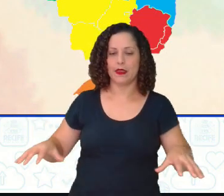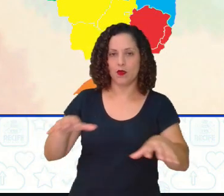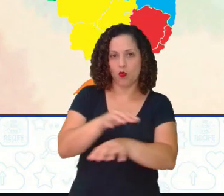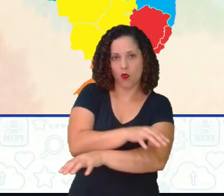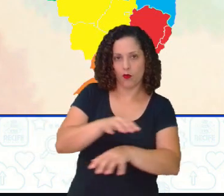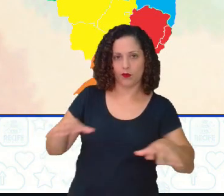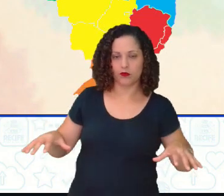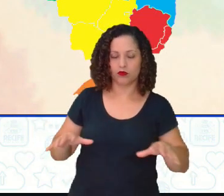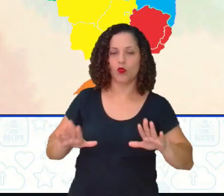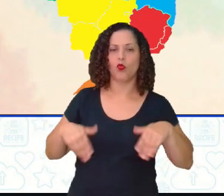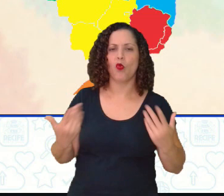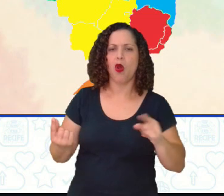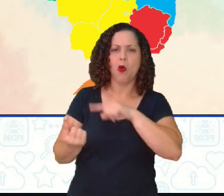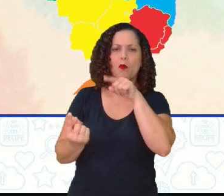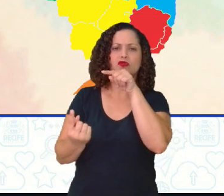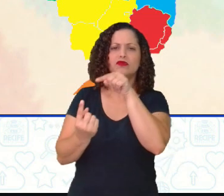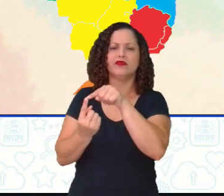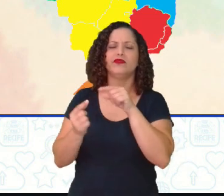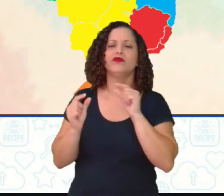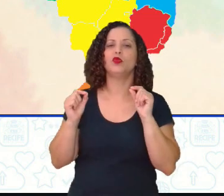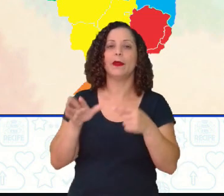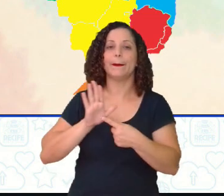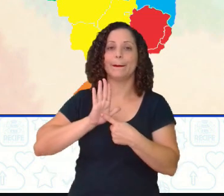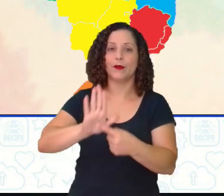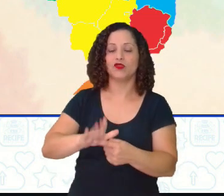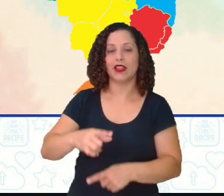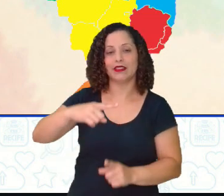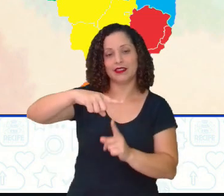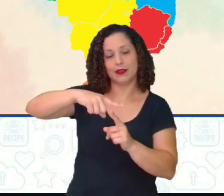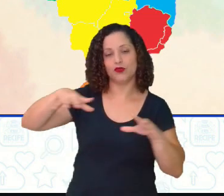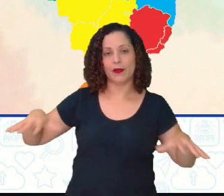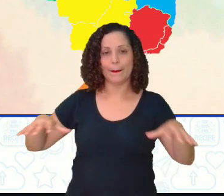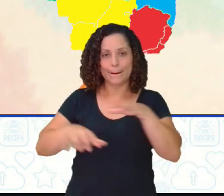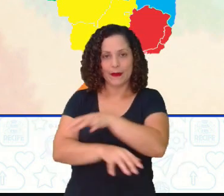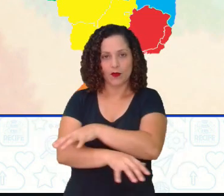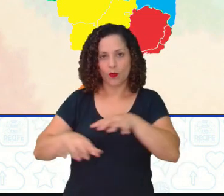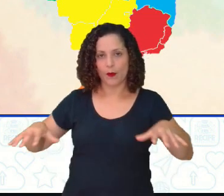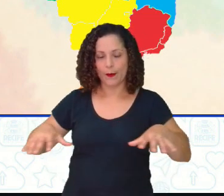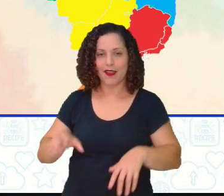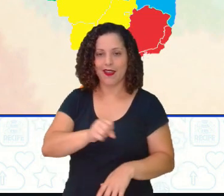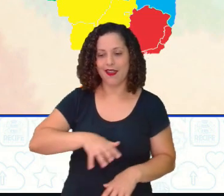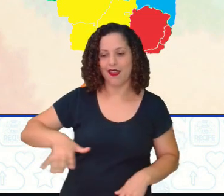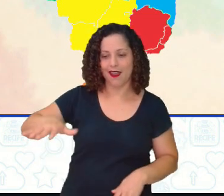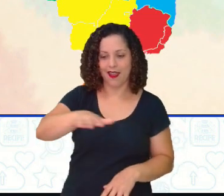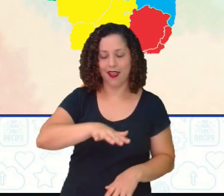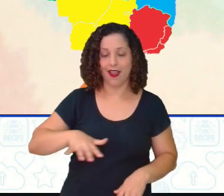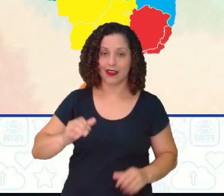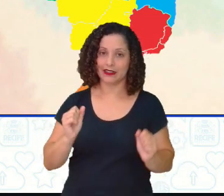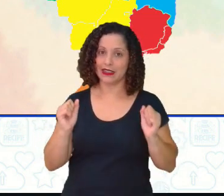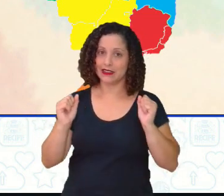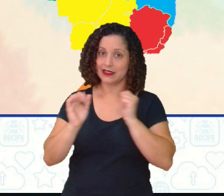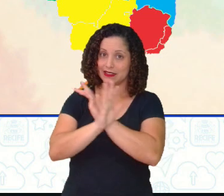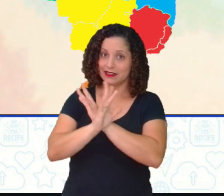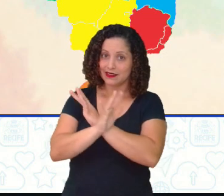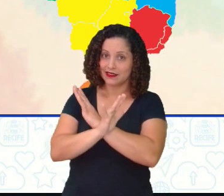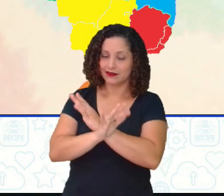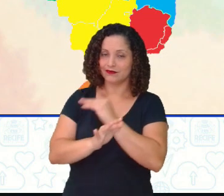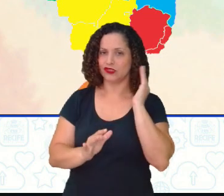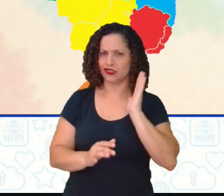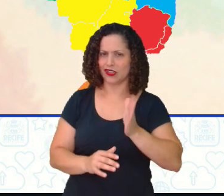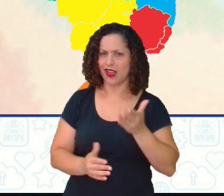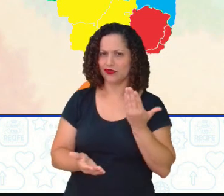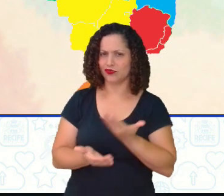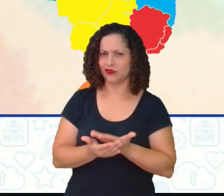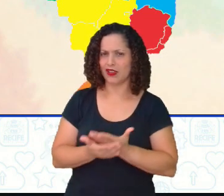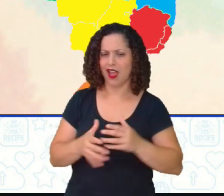dos paisagistas. É trazer esses biomas para dentro da área urbana. Então, lembrando que biomas, nós já estudamos,